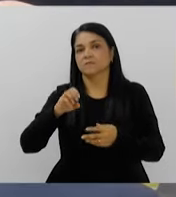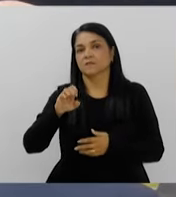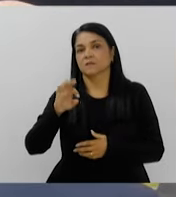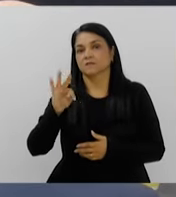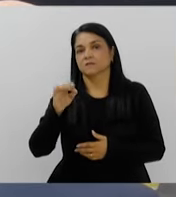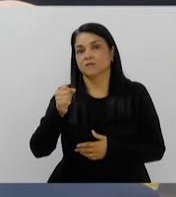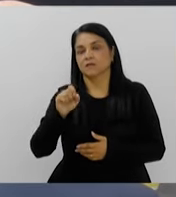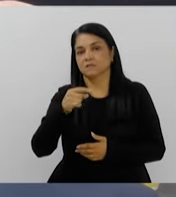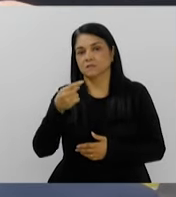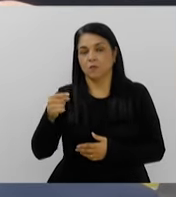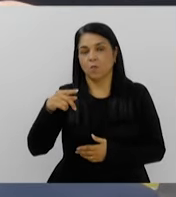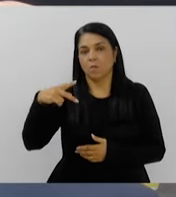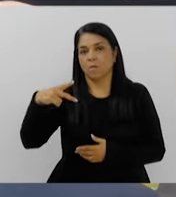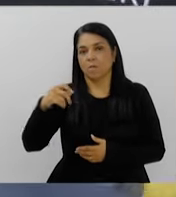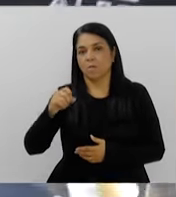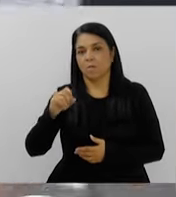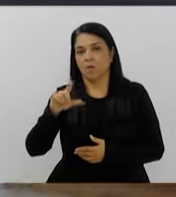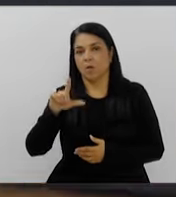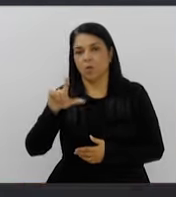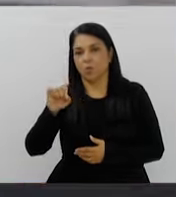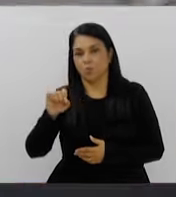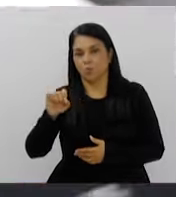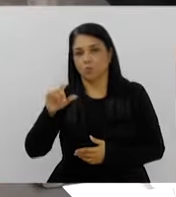ator Paulo Gustavo.